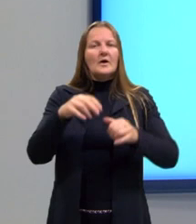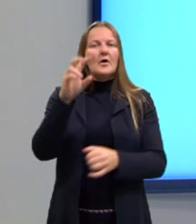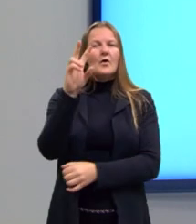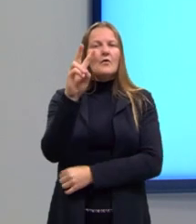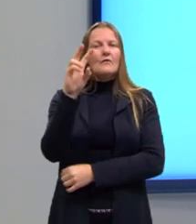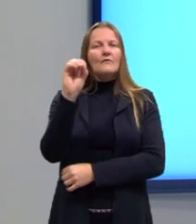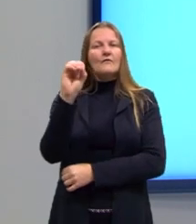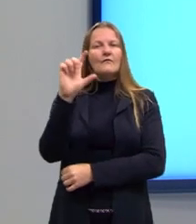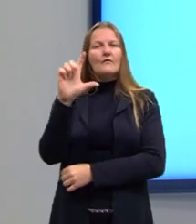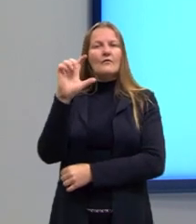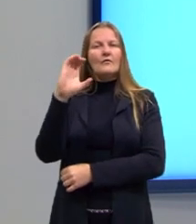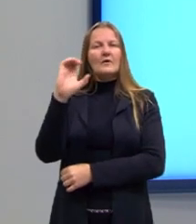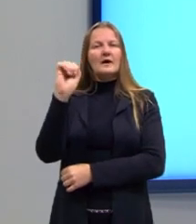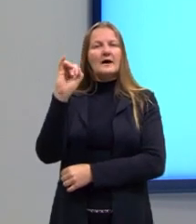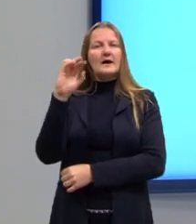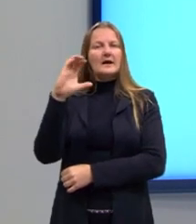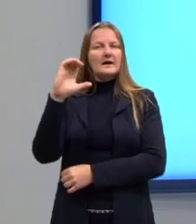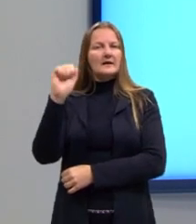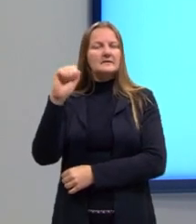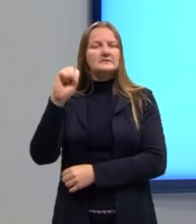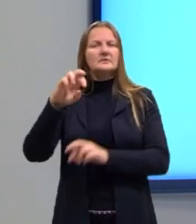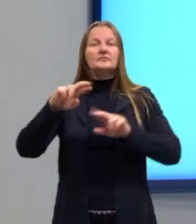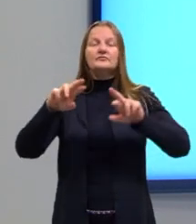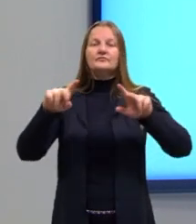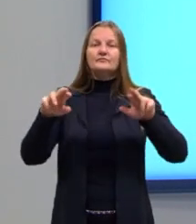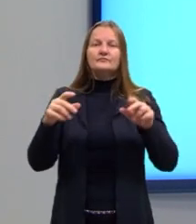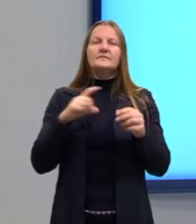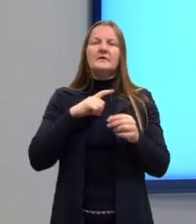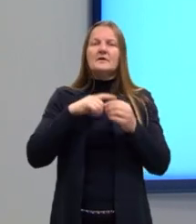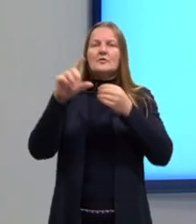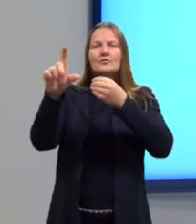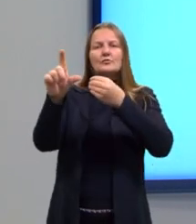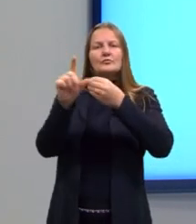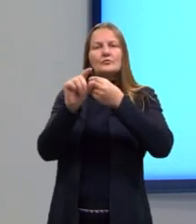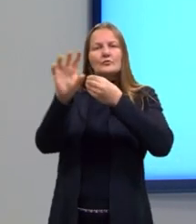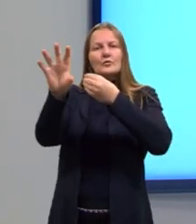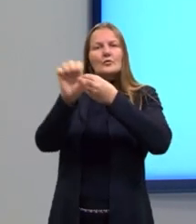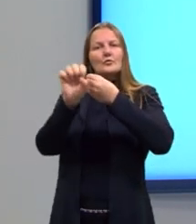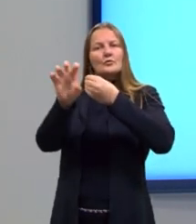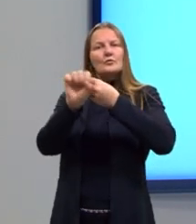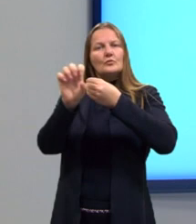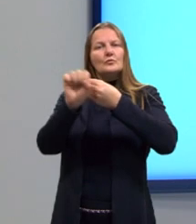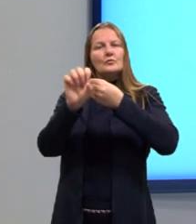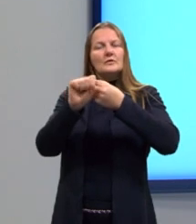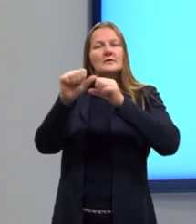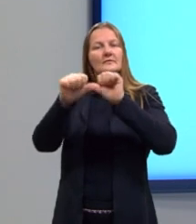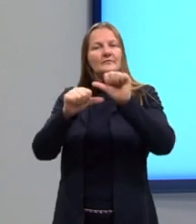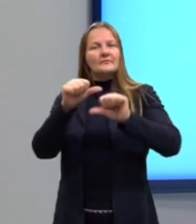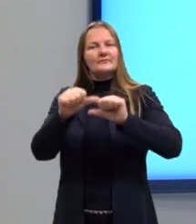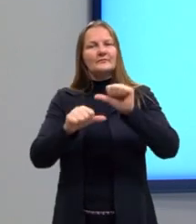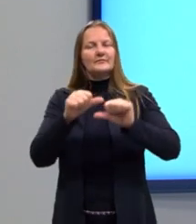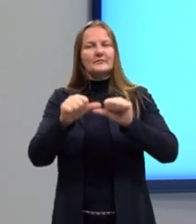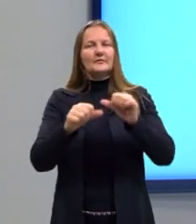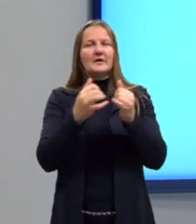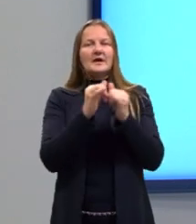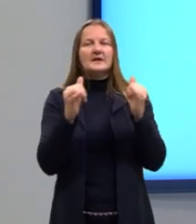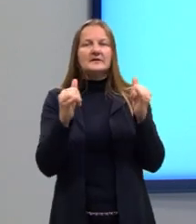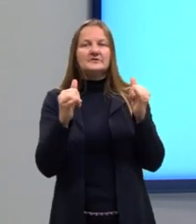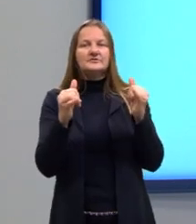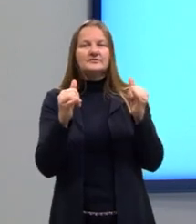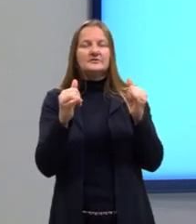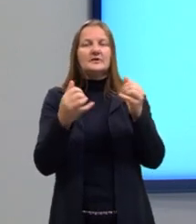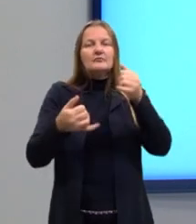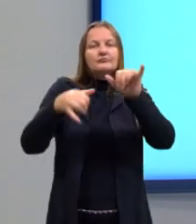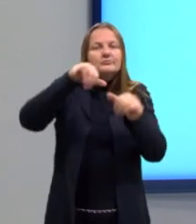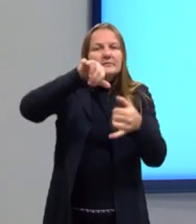ou células galvânicas que um dispositivo que permite essa conversão de energia química